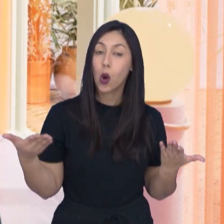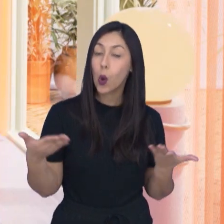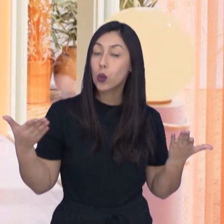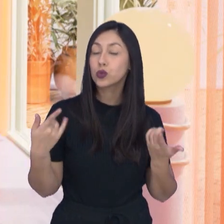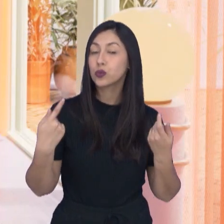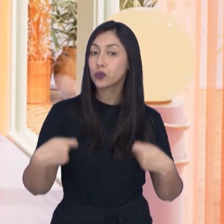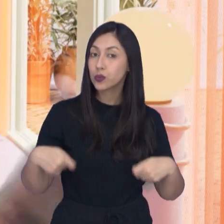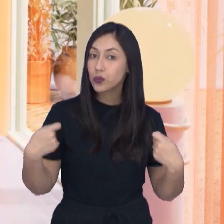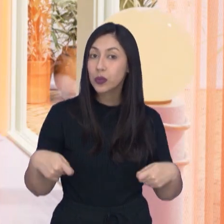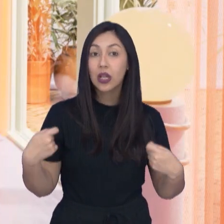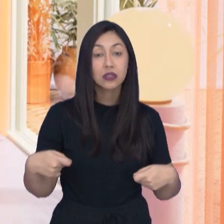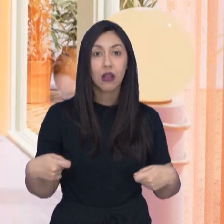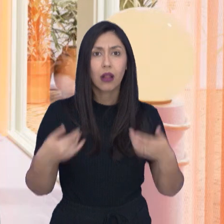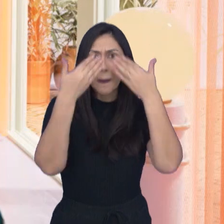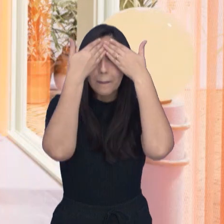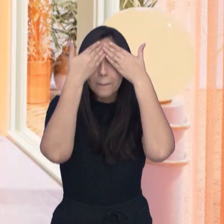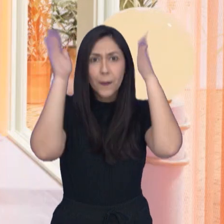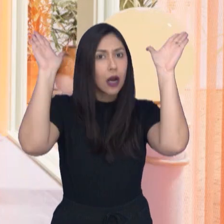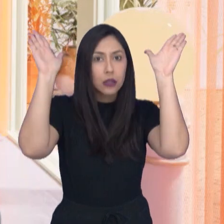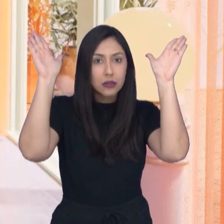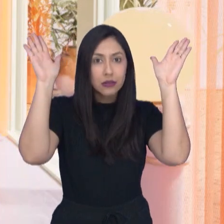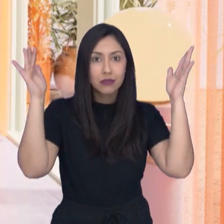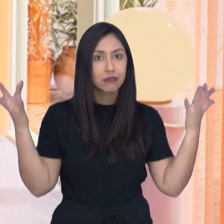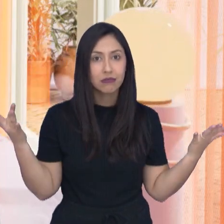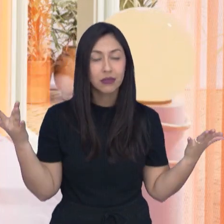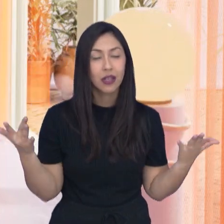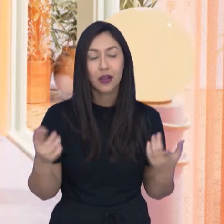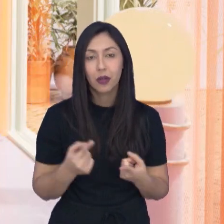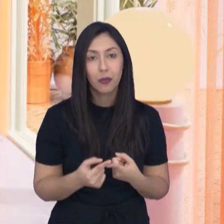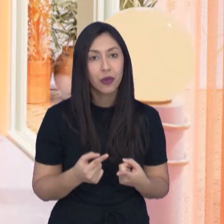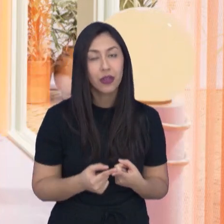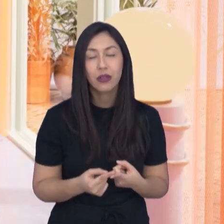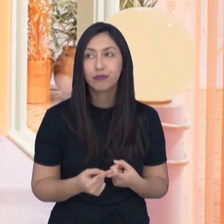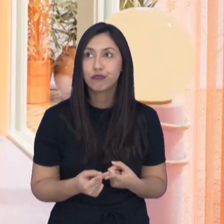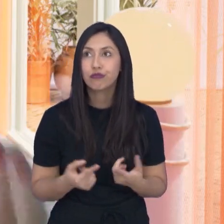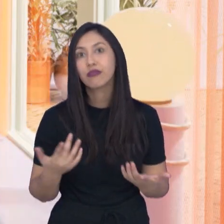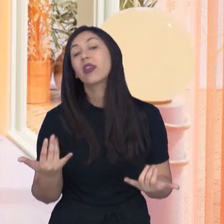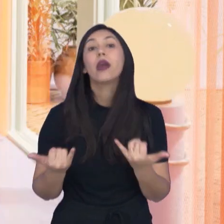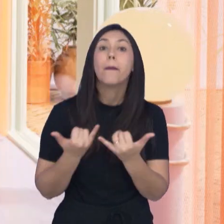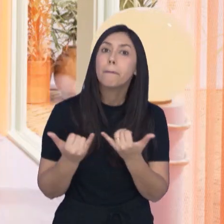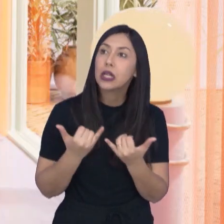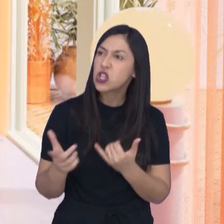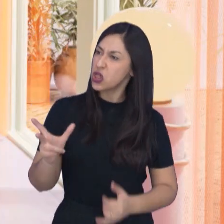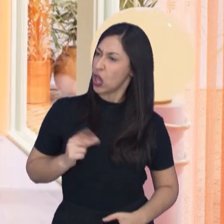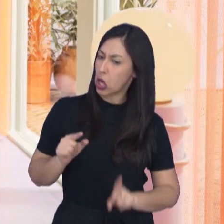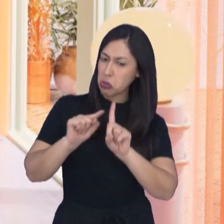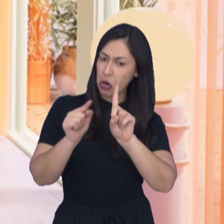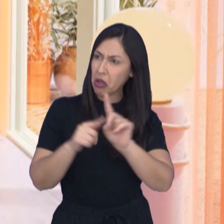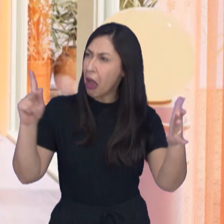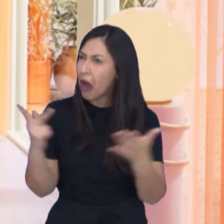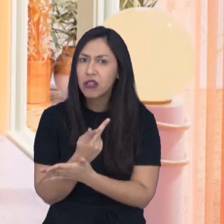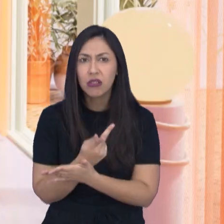necessário quebrar, né? Quebrar esse paradigma, porque parece assim, nossa, parece estar fazendo alguma coisa de errado. E